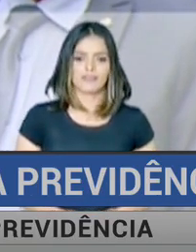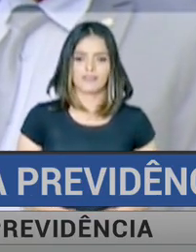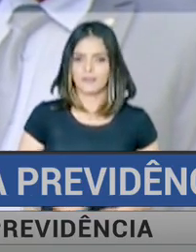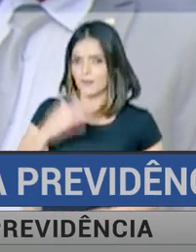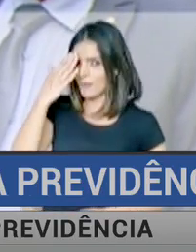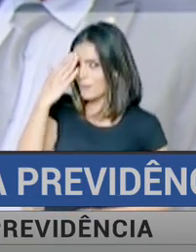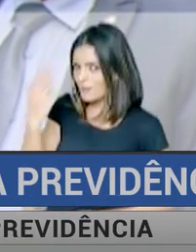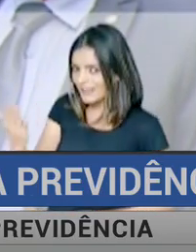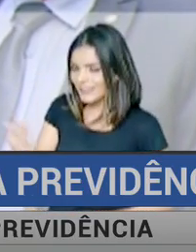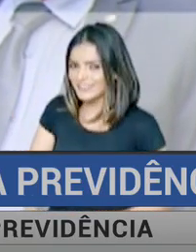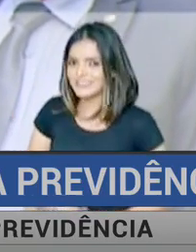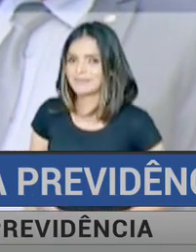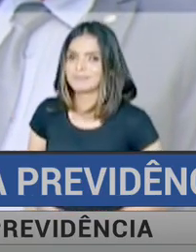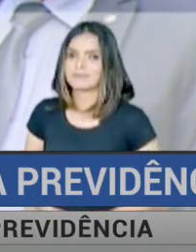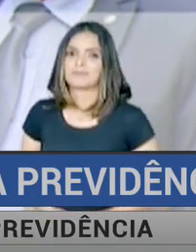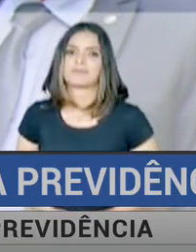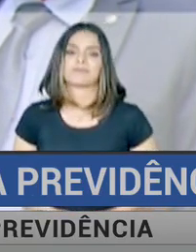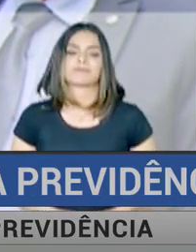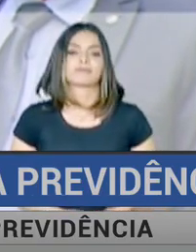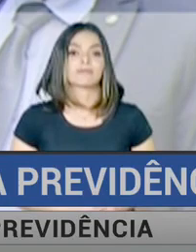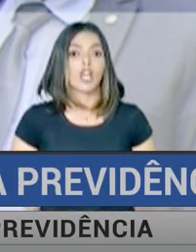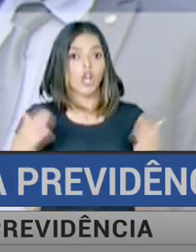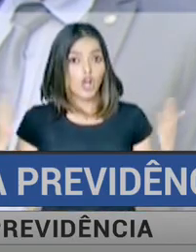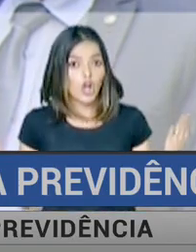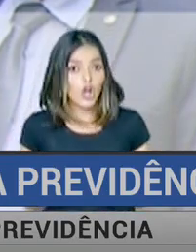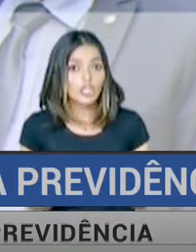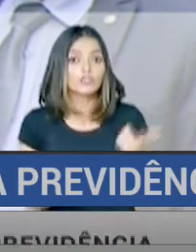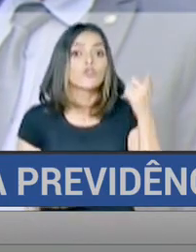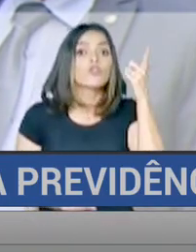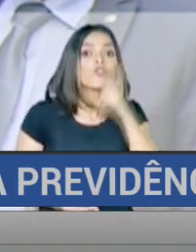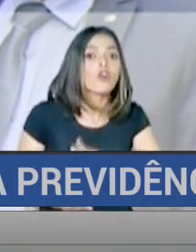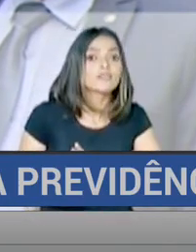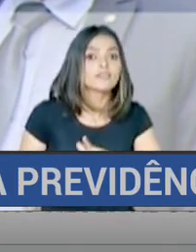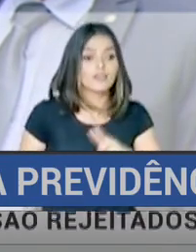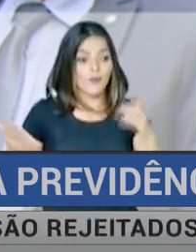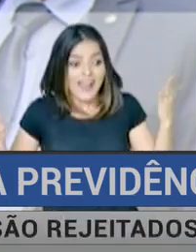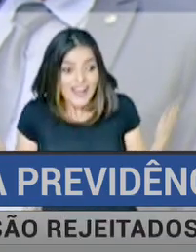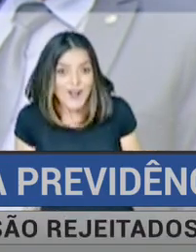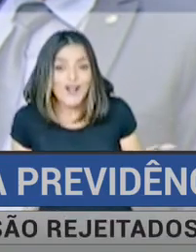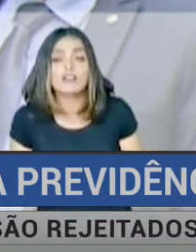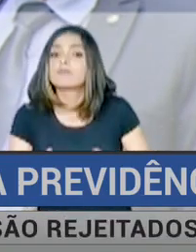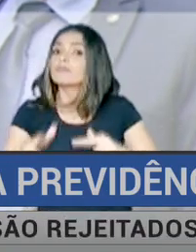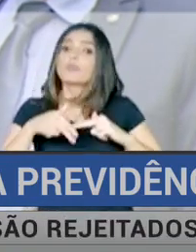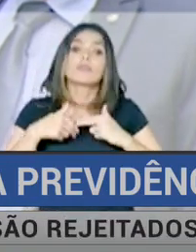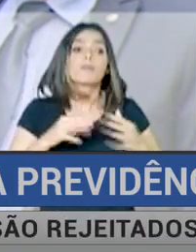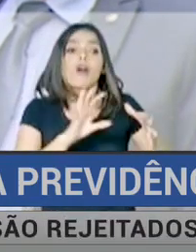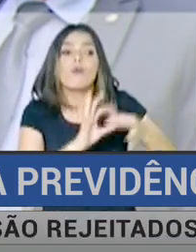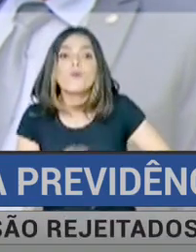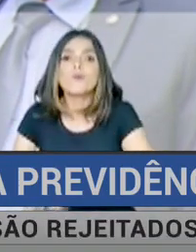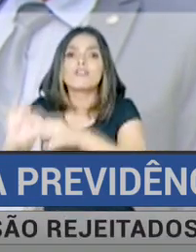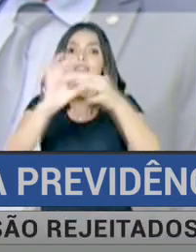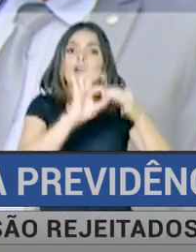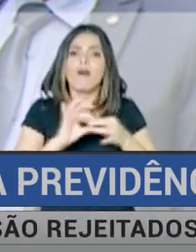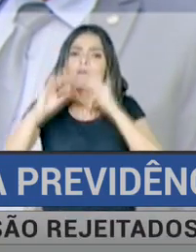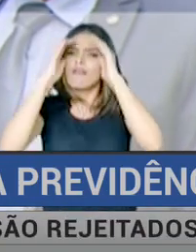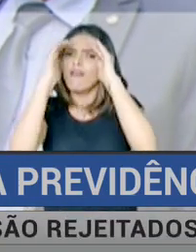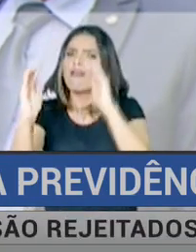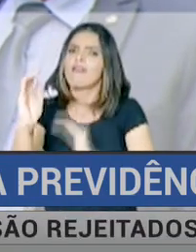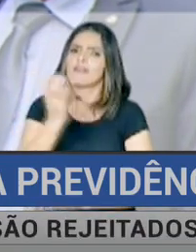Obrigado, Macris. E nós só chegamos aqui por isso, porque muitas vezes os nossos